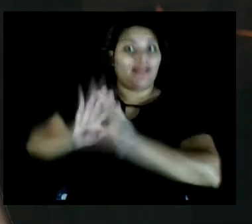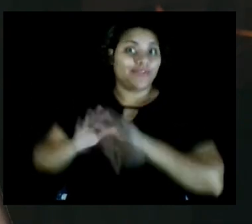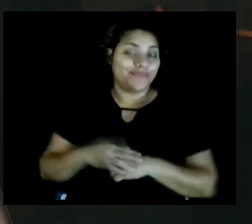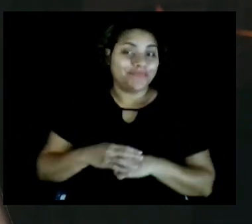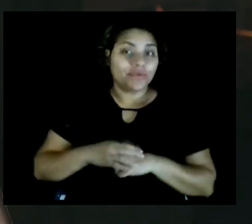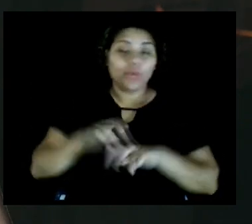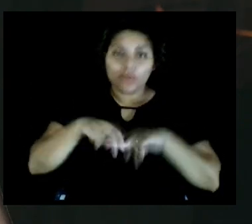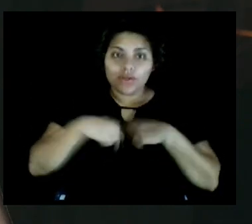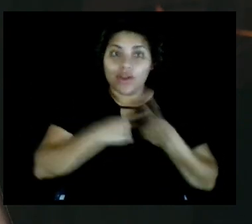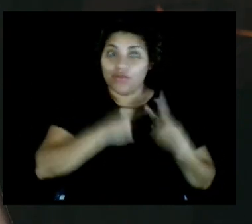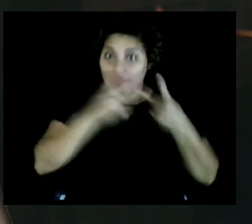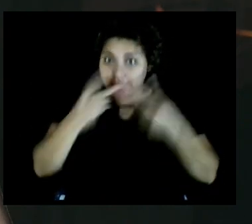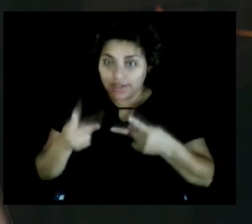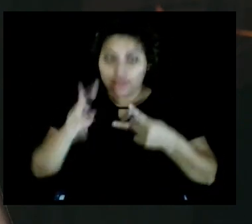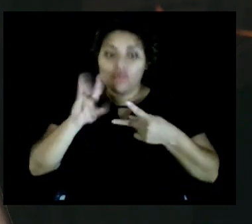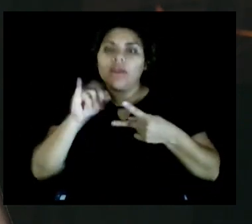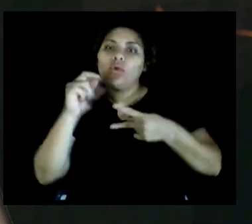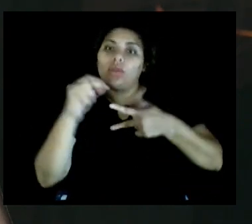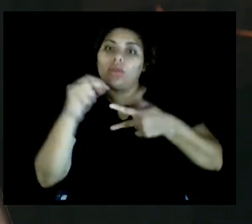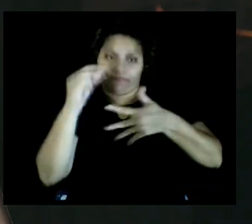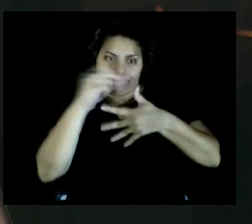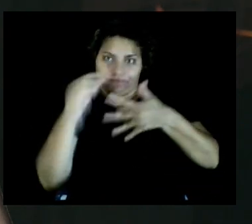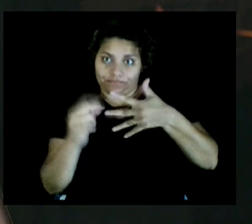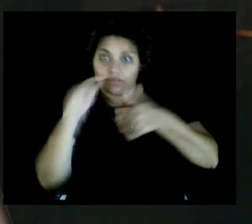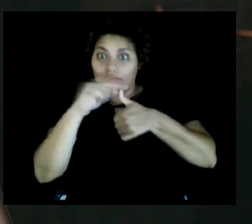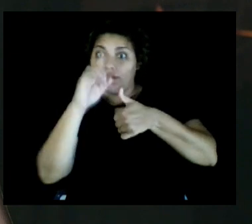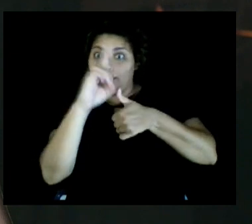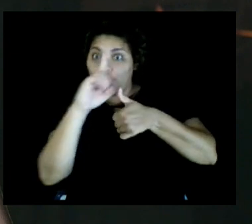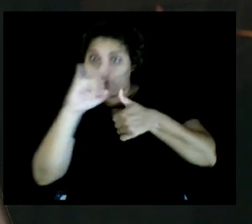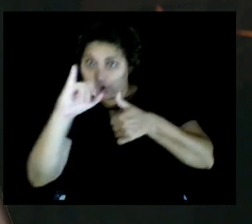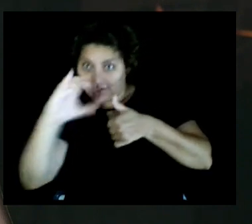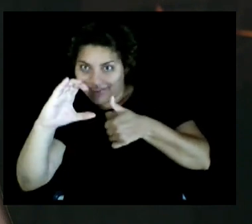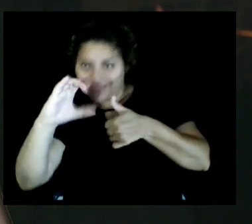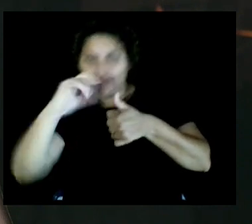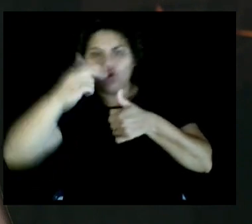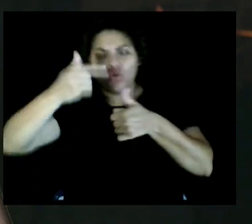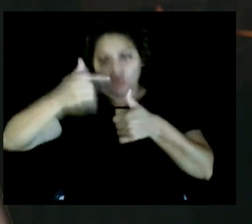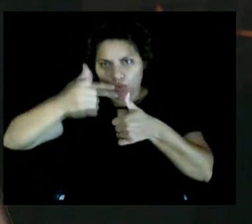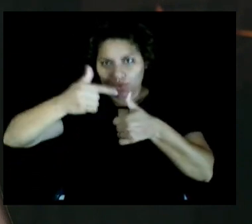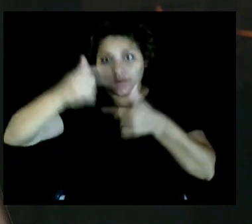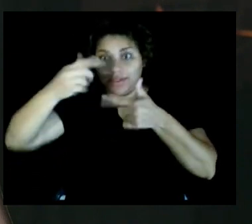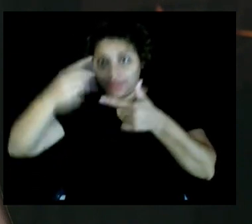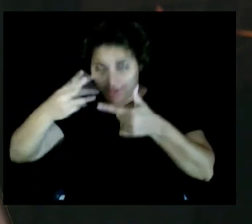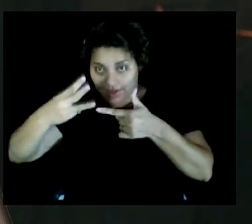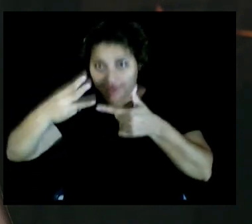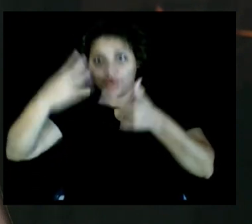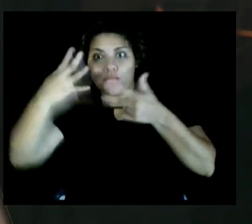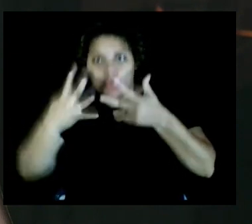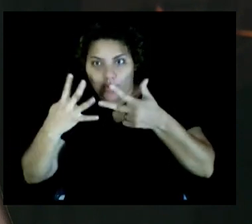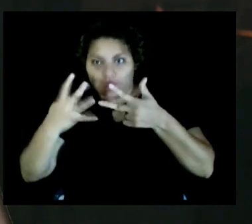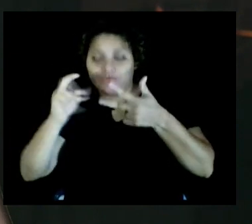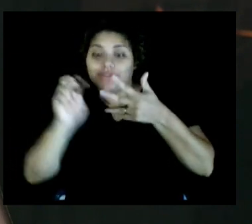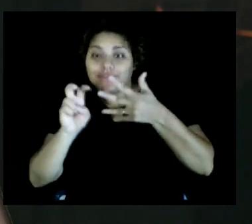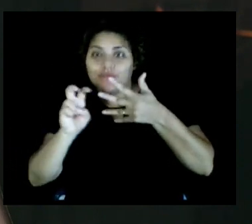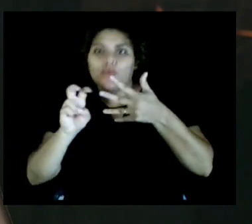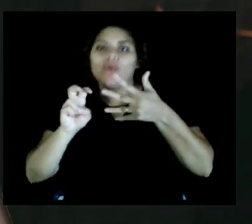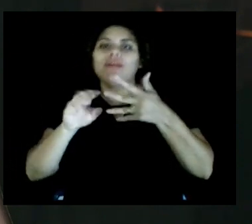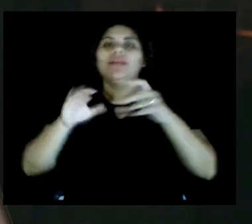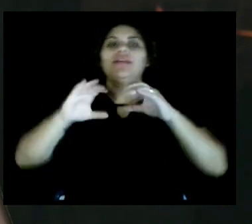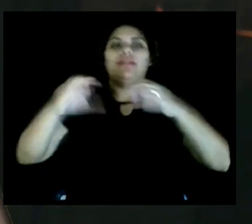DIC 2, 3, 4 e 5, Jardim Santos Dumont 2. O trabalho, gente, vai reunir pelo